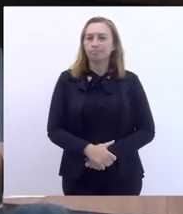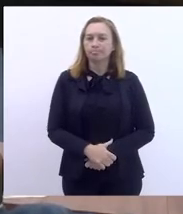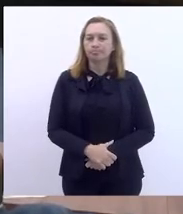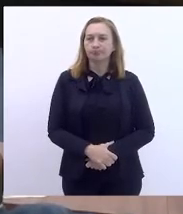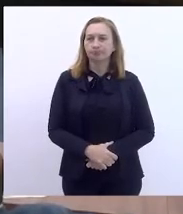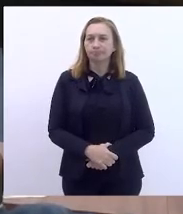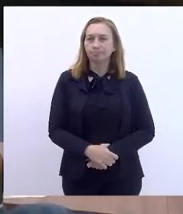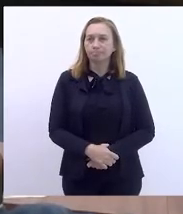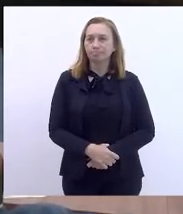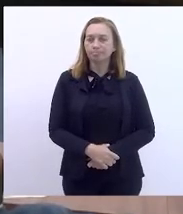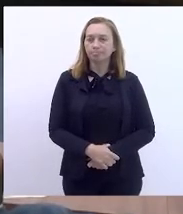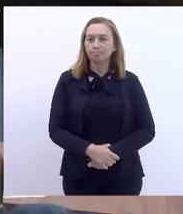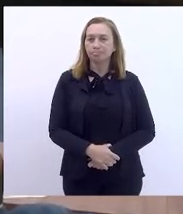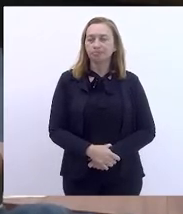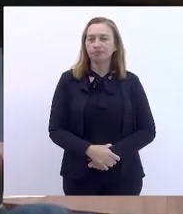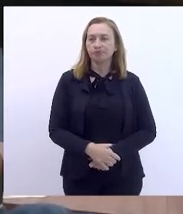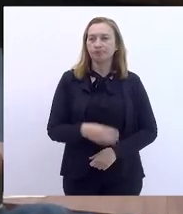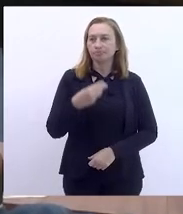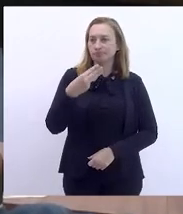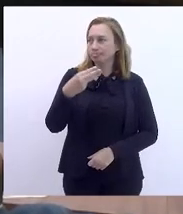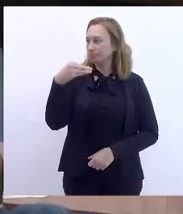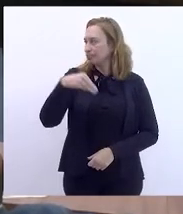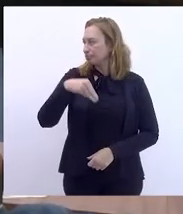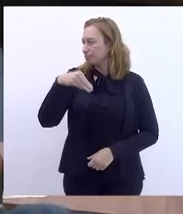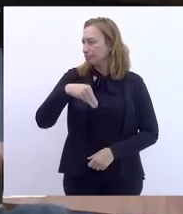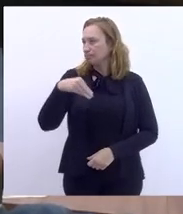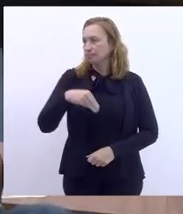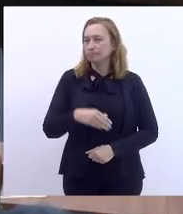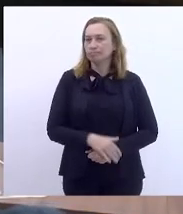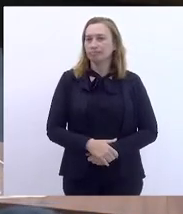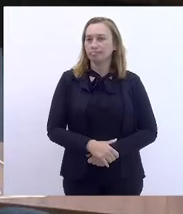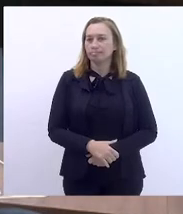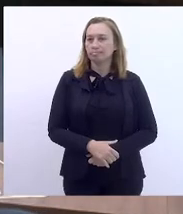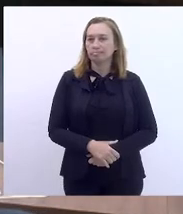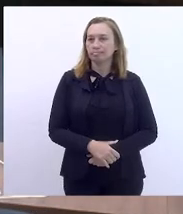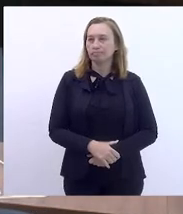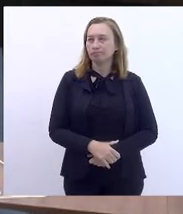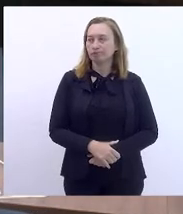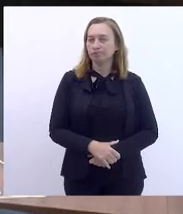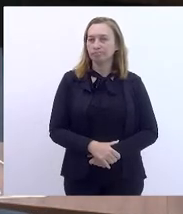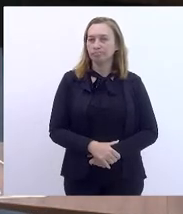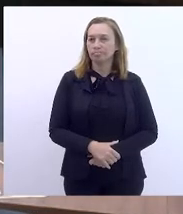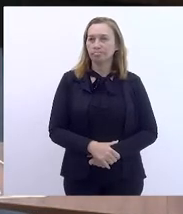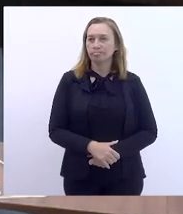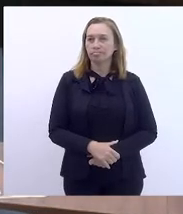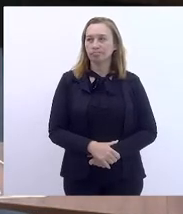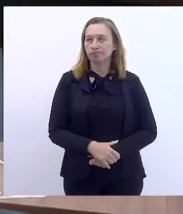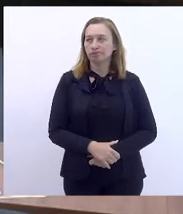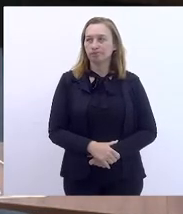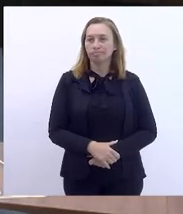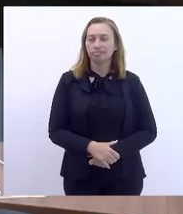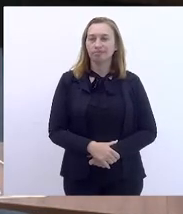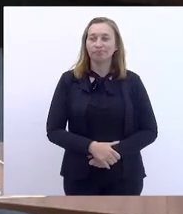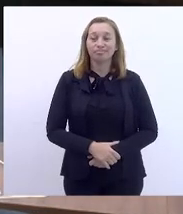Oi Sandra você dispõe de três minutos eu aviso quando completar os 3